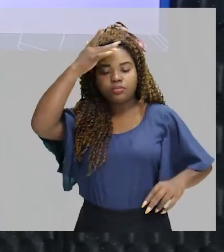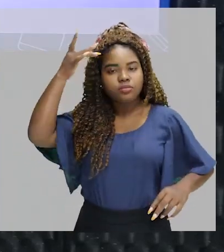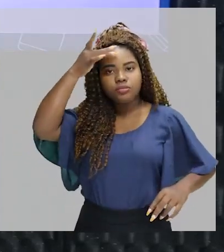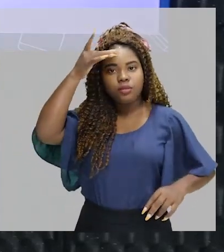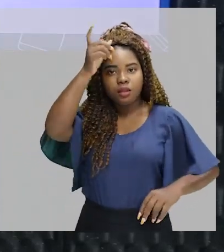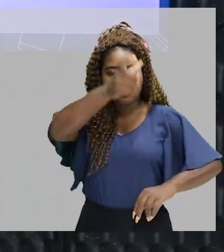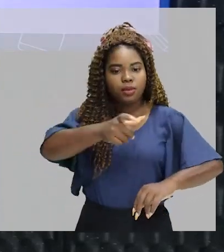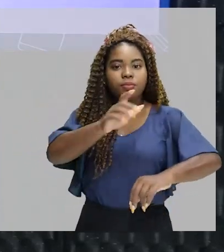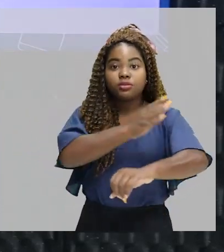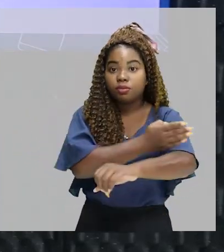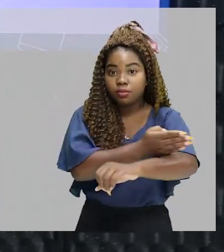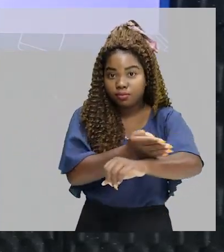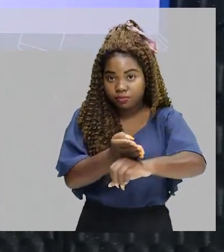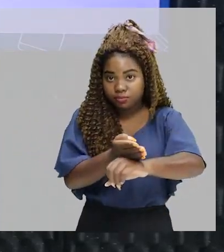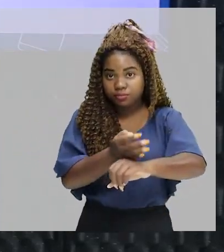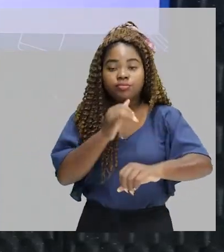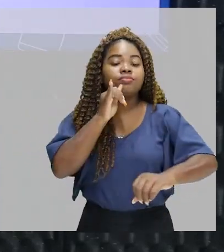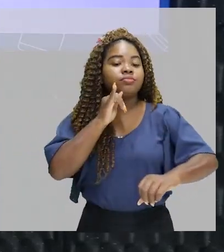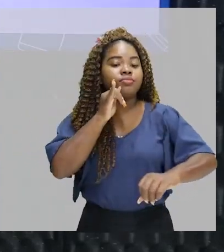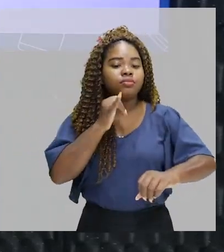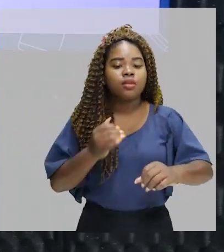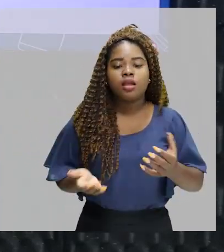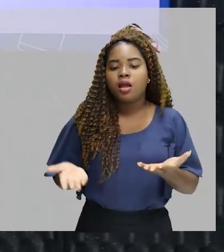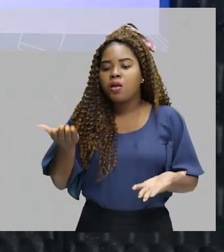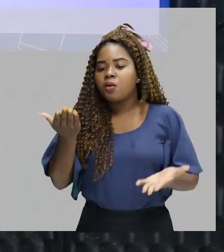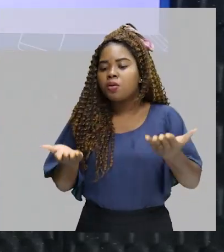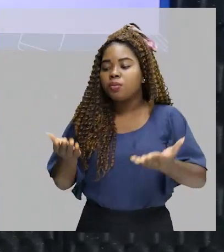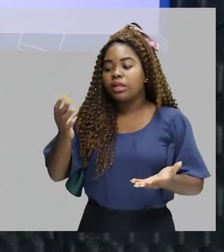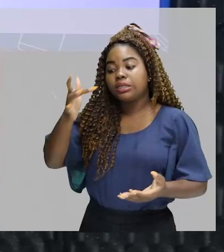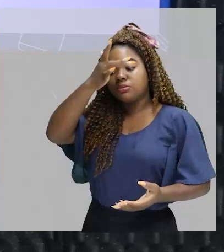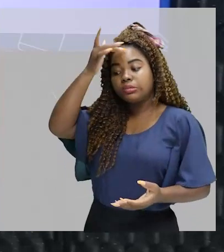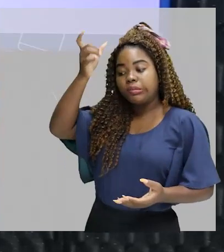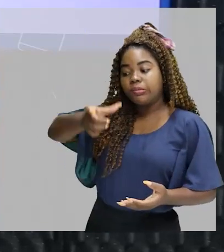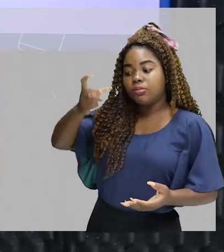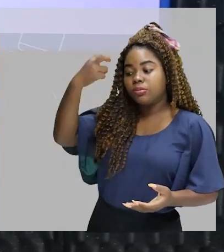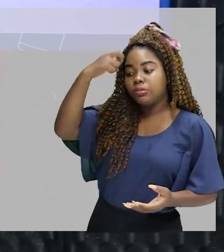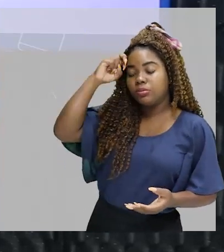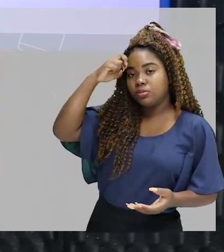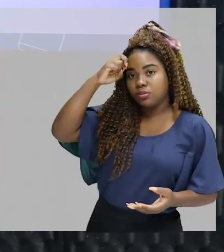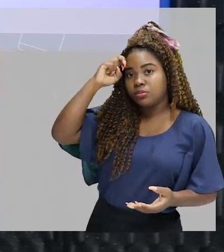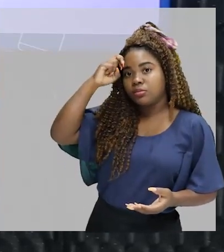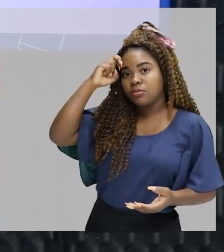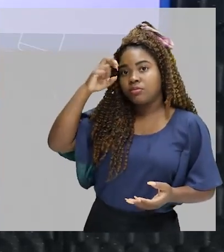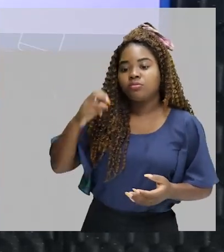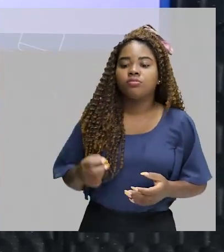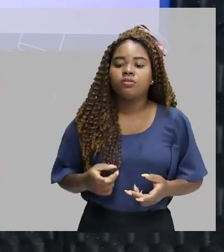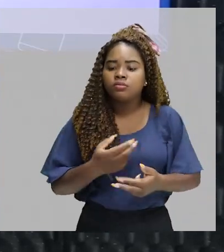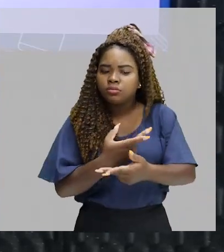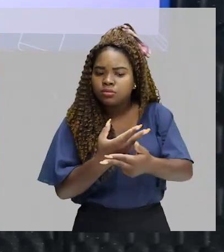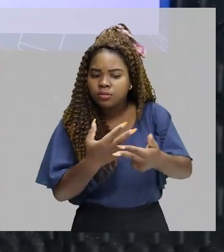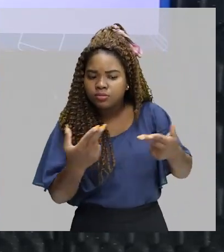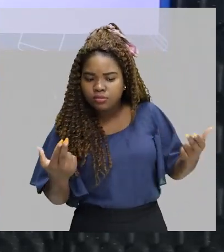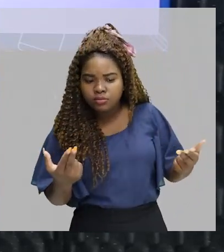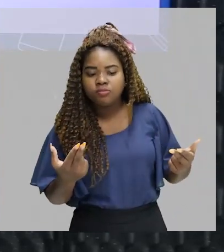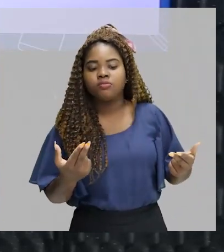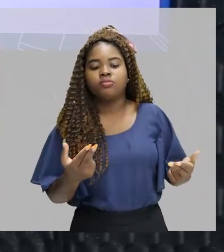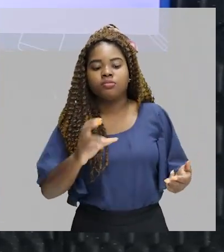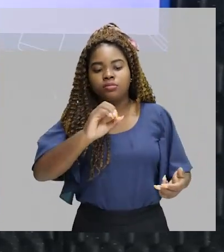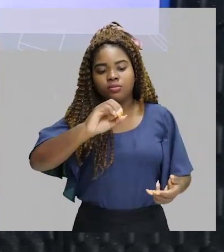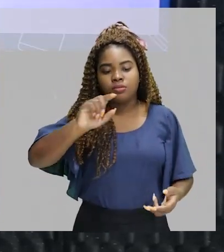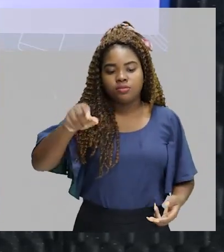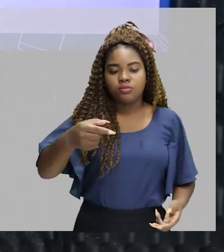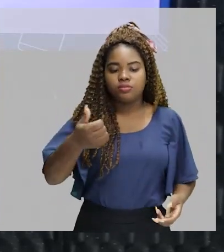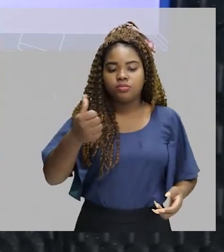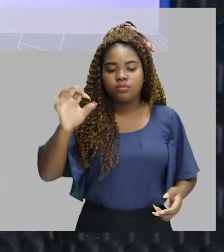branca, por exemplo, comparado com o DNA de uma pessoa negra, varia menos de 0,1%. Então